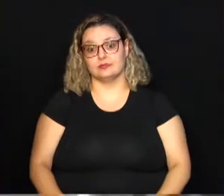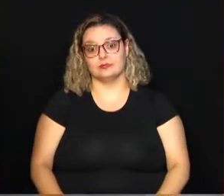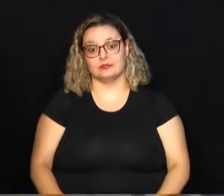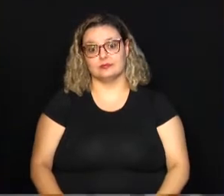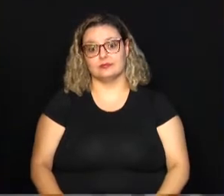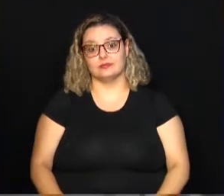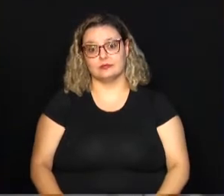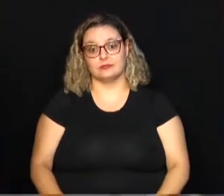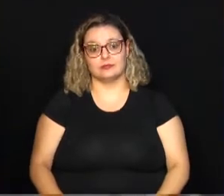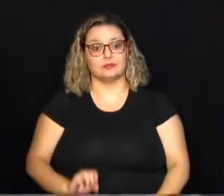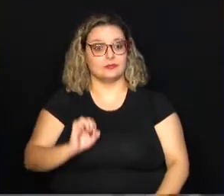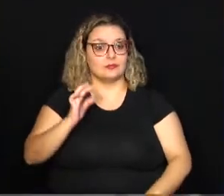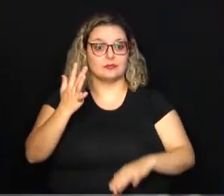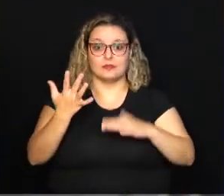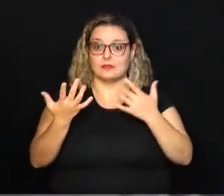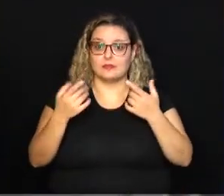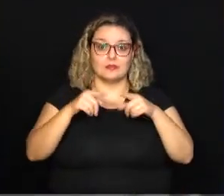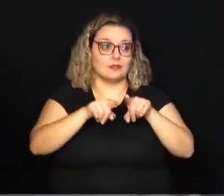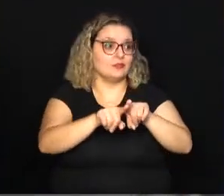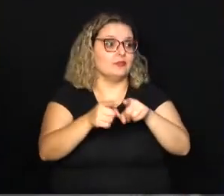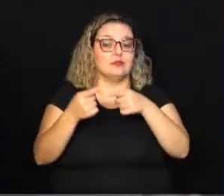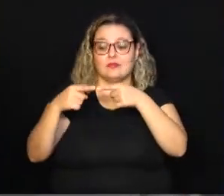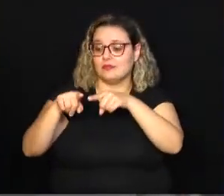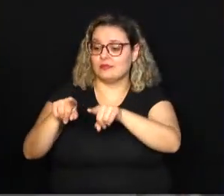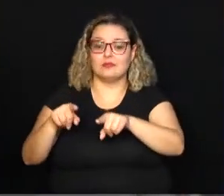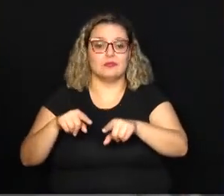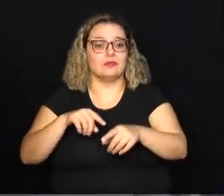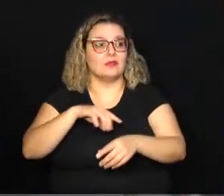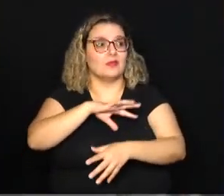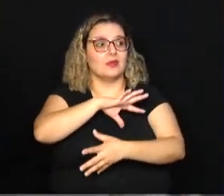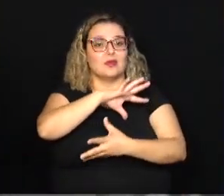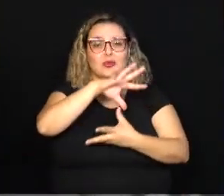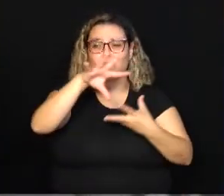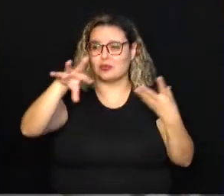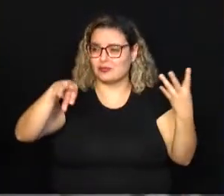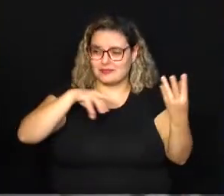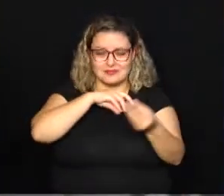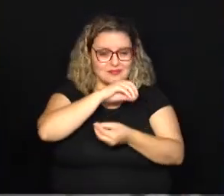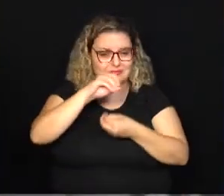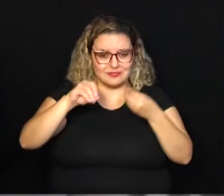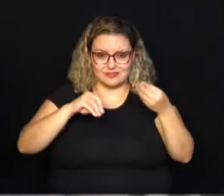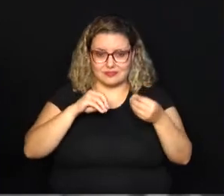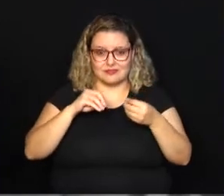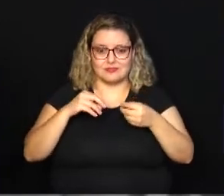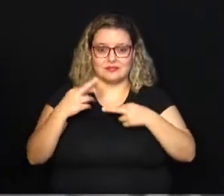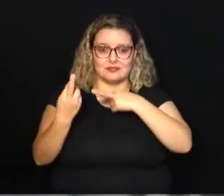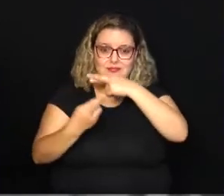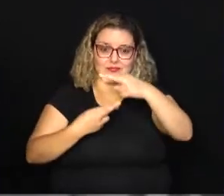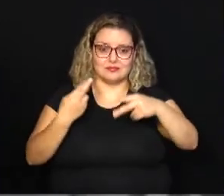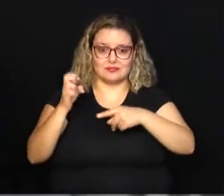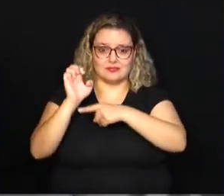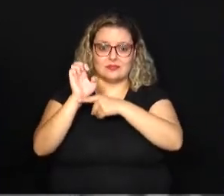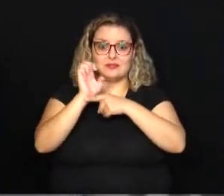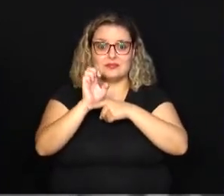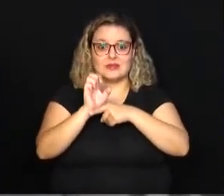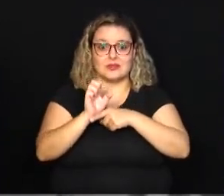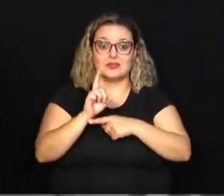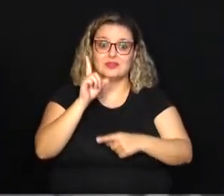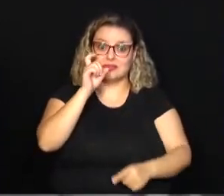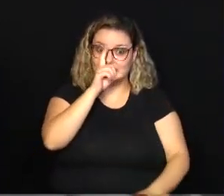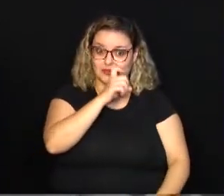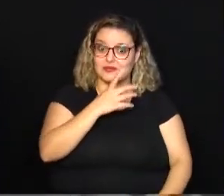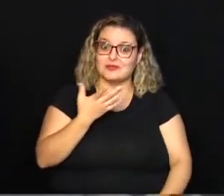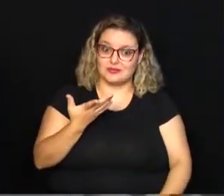Isso vai acontecendo tudo junto, é um troço muito dinâmico. Então, nosso relacionamento com o Estado ficou crítico. Eu